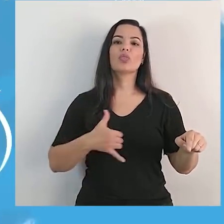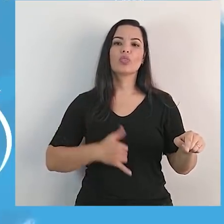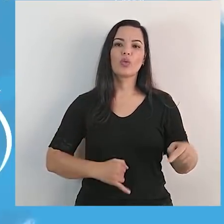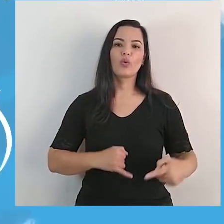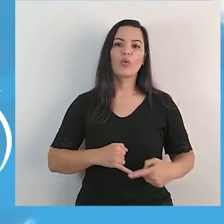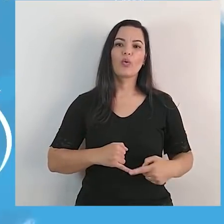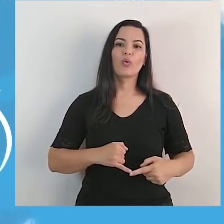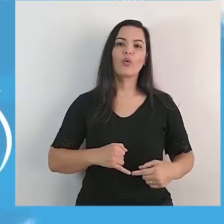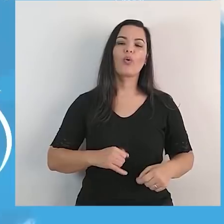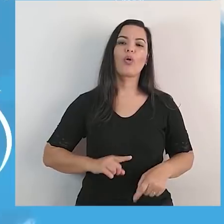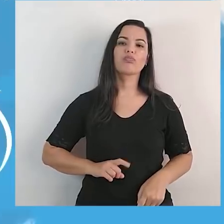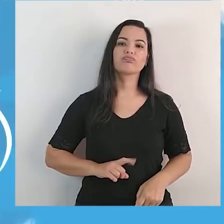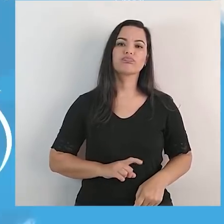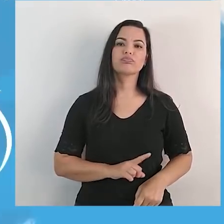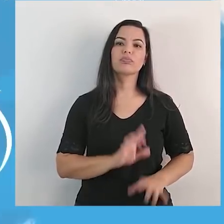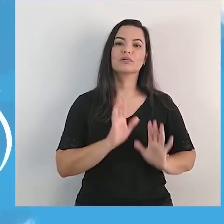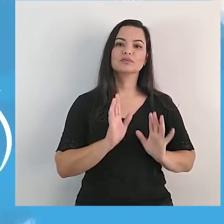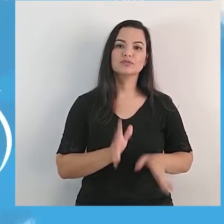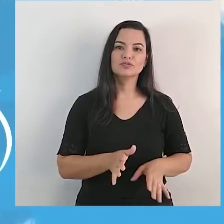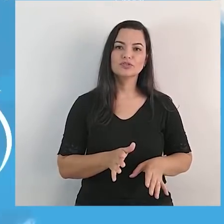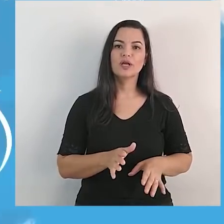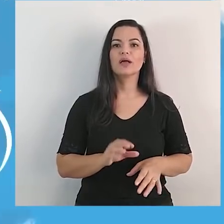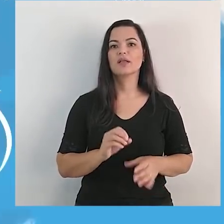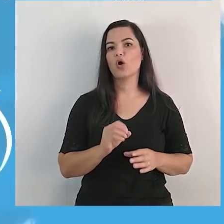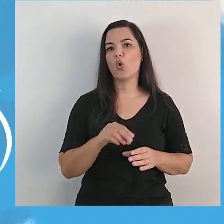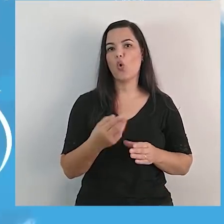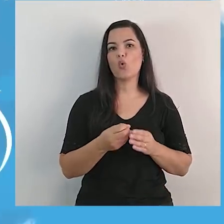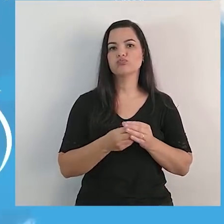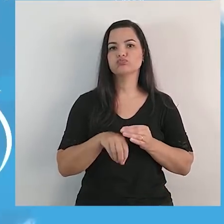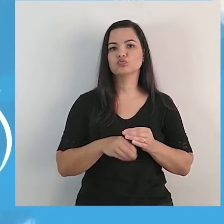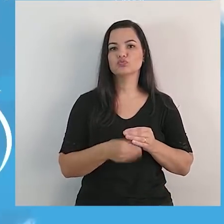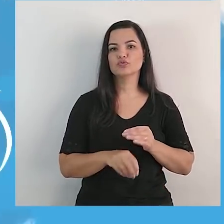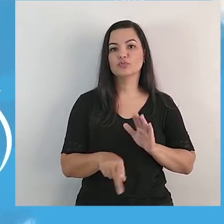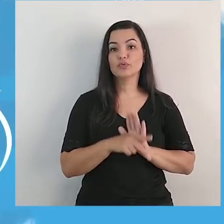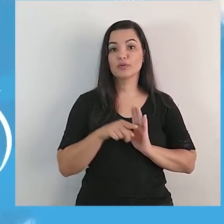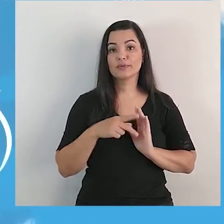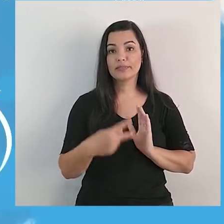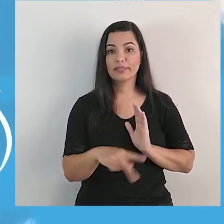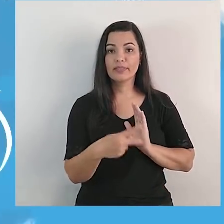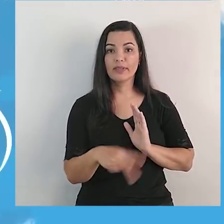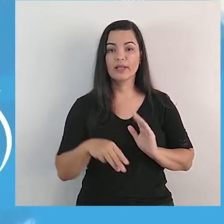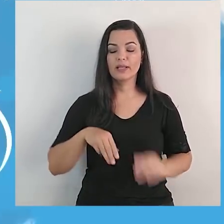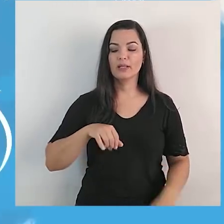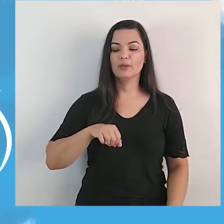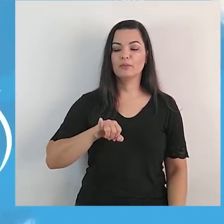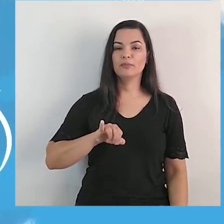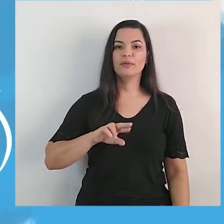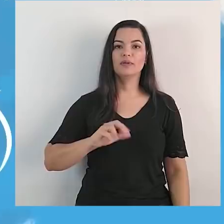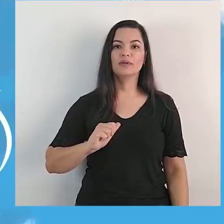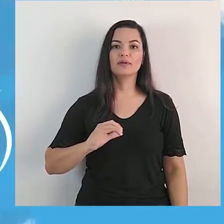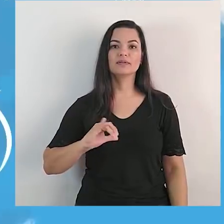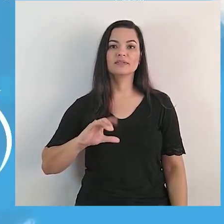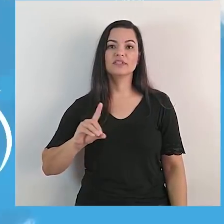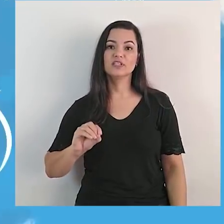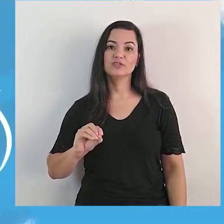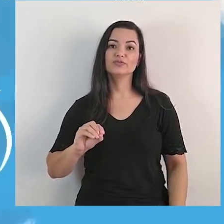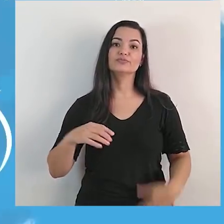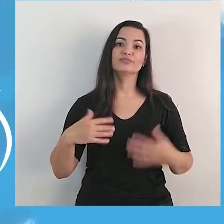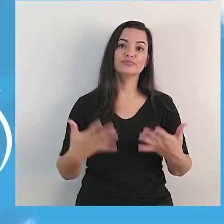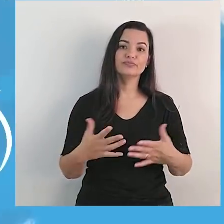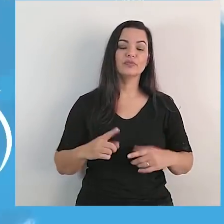contaminadas novamente desenvolvem as larvas de miracídio. Essas larvas, quando encontram o